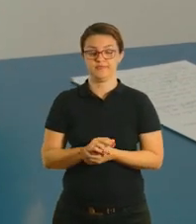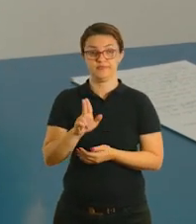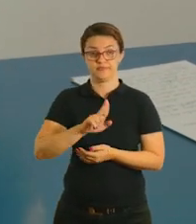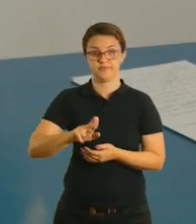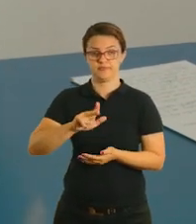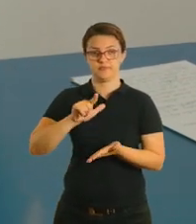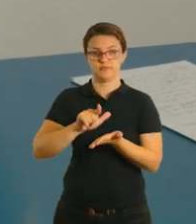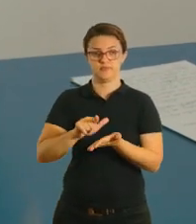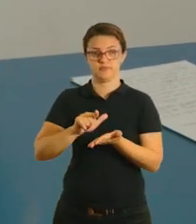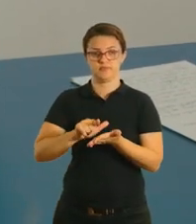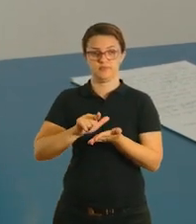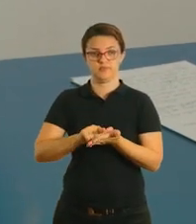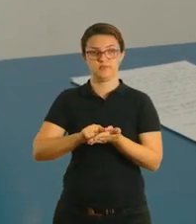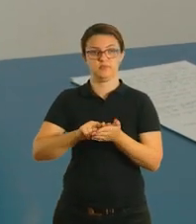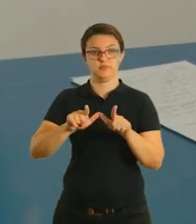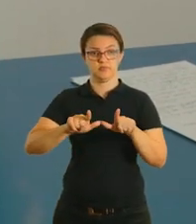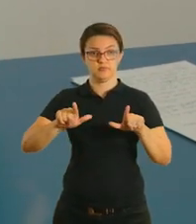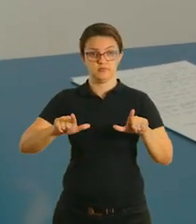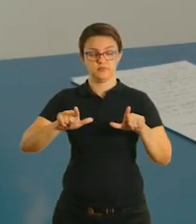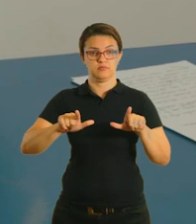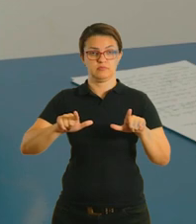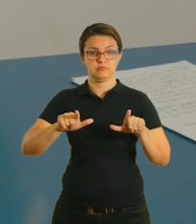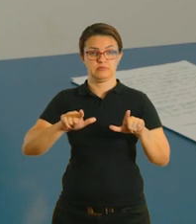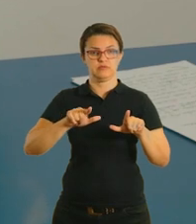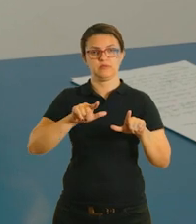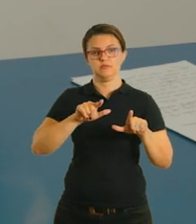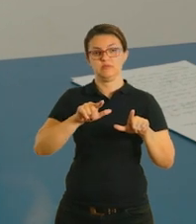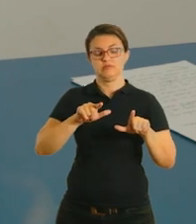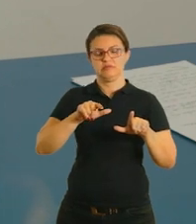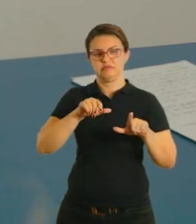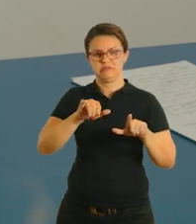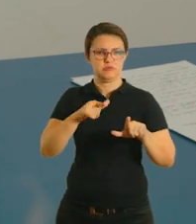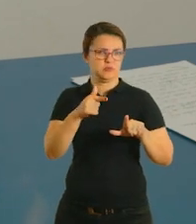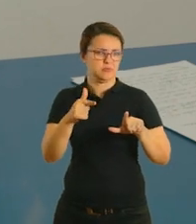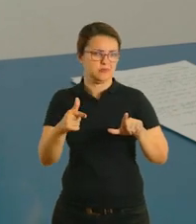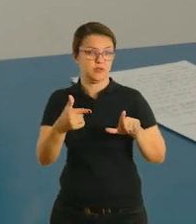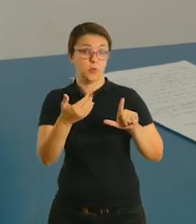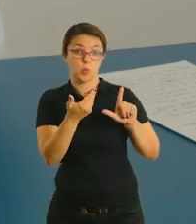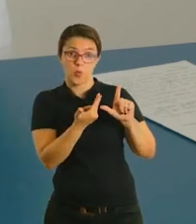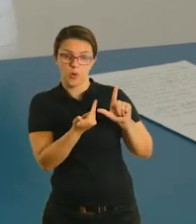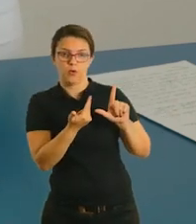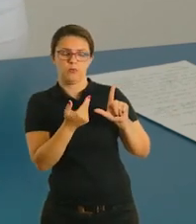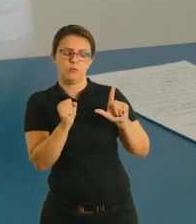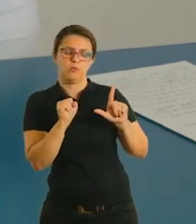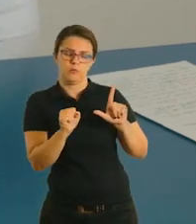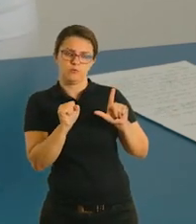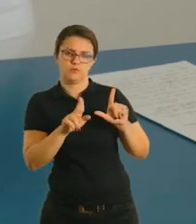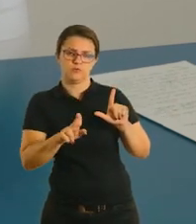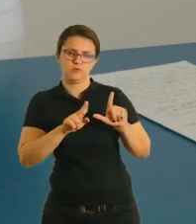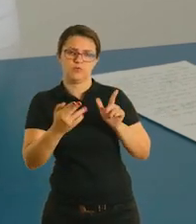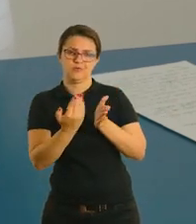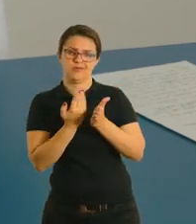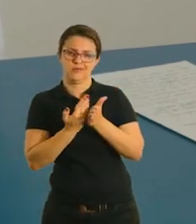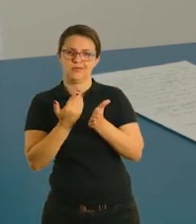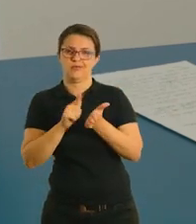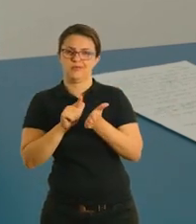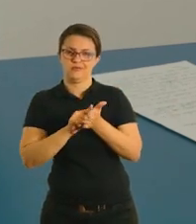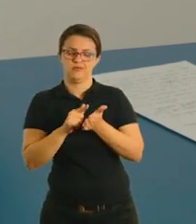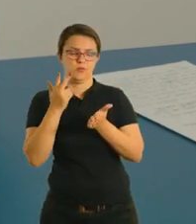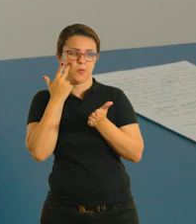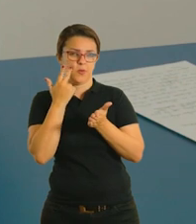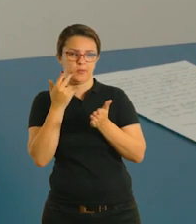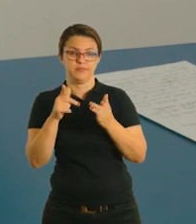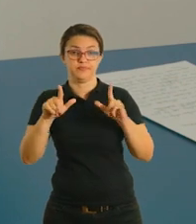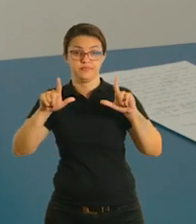vou utilizar uma folha de papel sulfite. Se você não tem a folha de papel sulfite na sua casa, você pode usar a folha de caderno normal, ok? Então, ó, eu